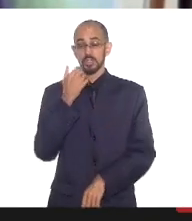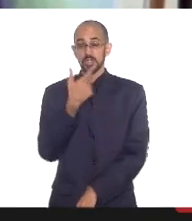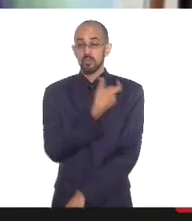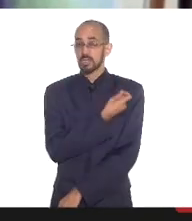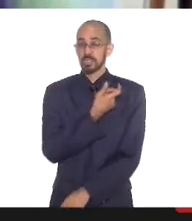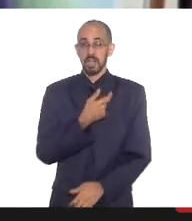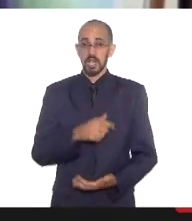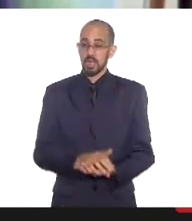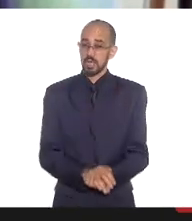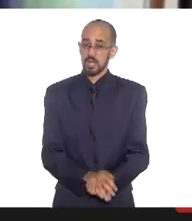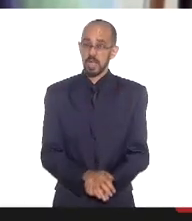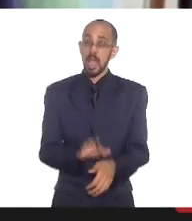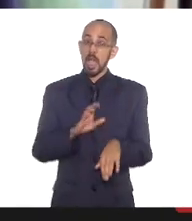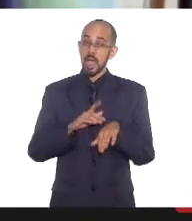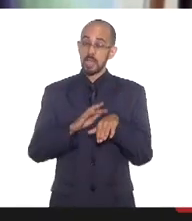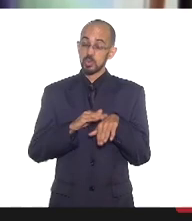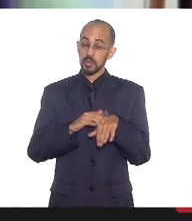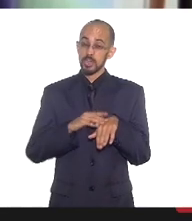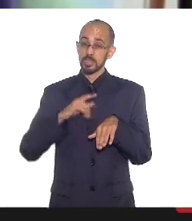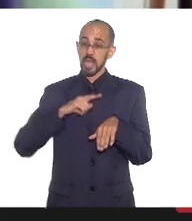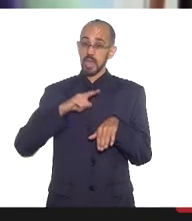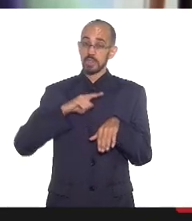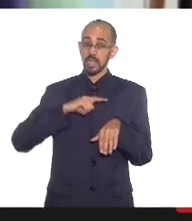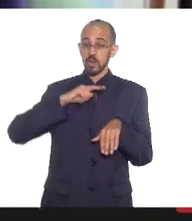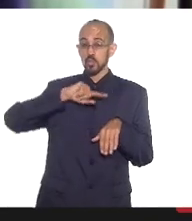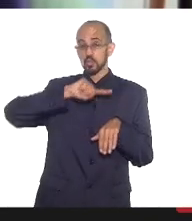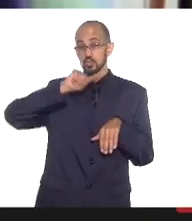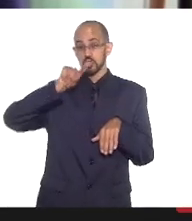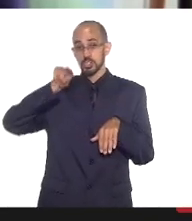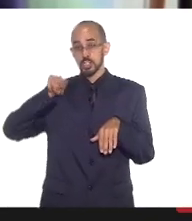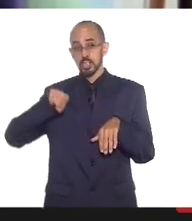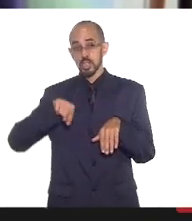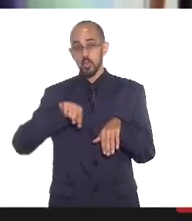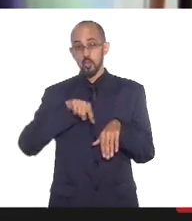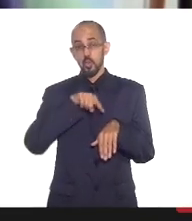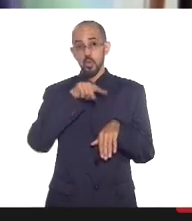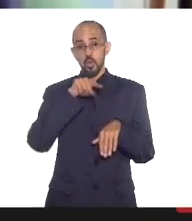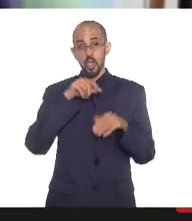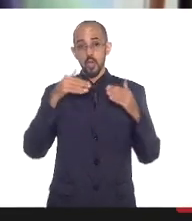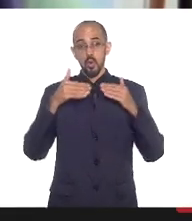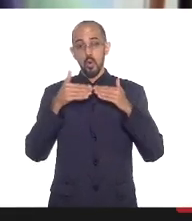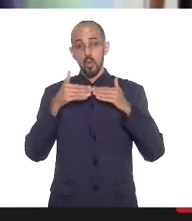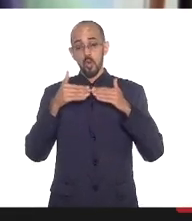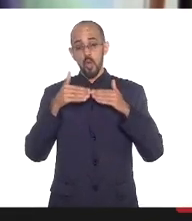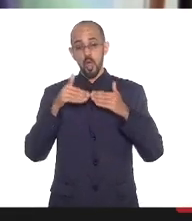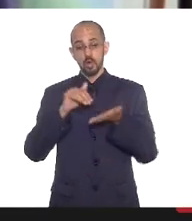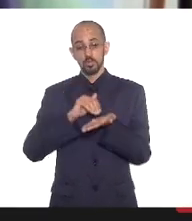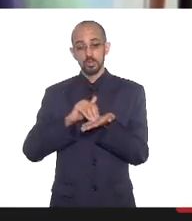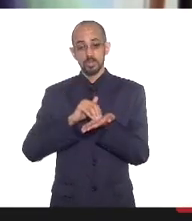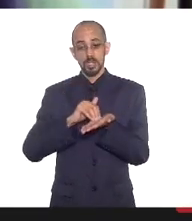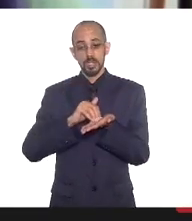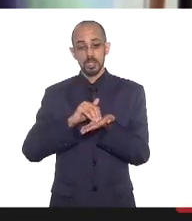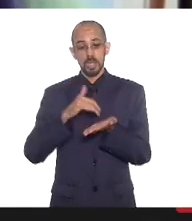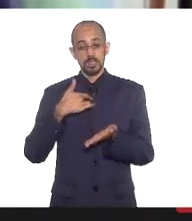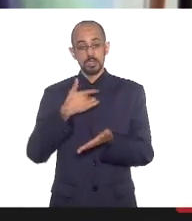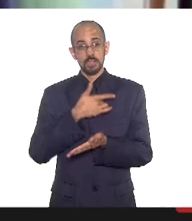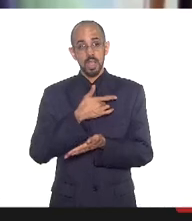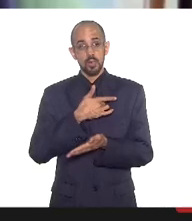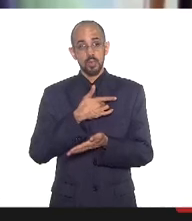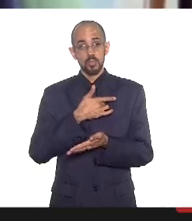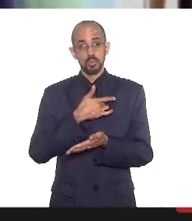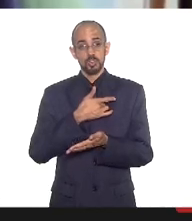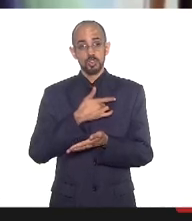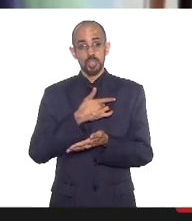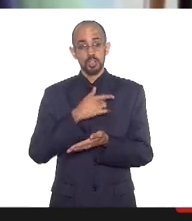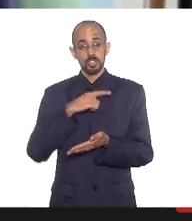doença deu mal lá tem um ciclo dela concordo com o colega dessa rede estadual de saúde para mim nós estamos com a doença